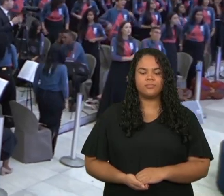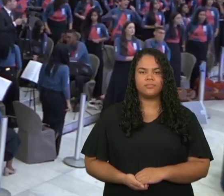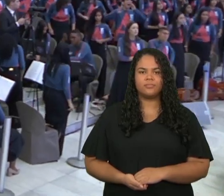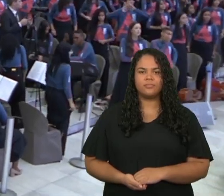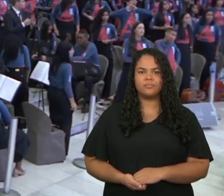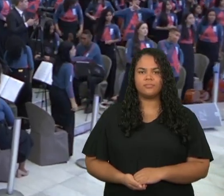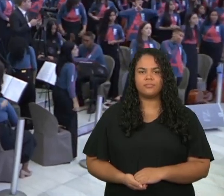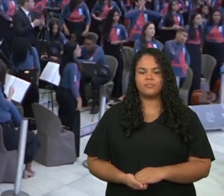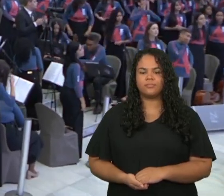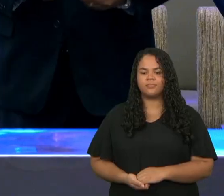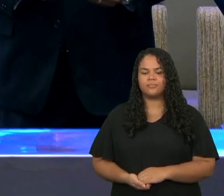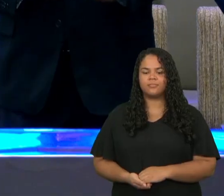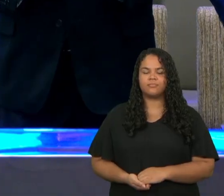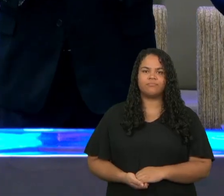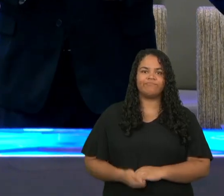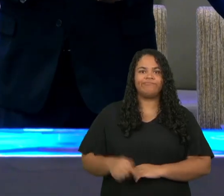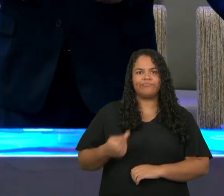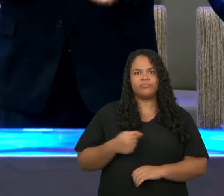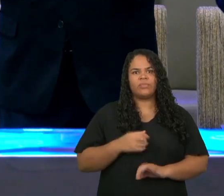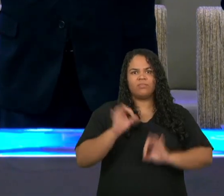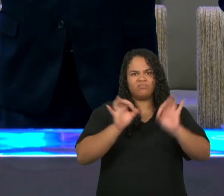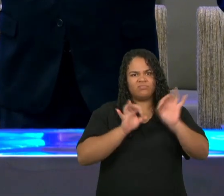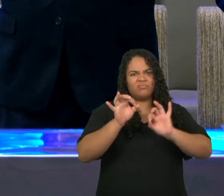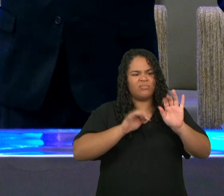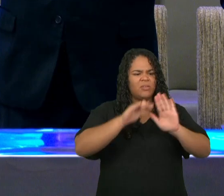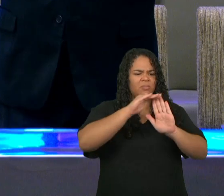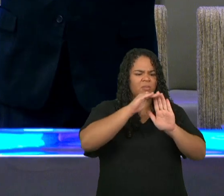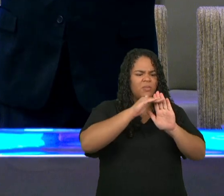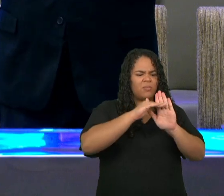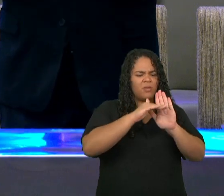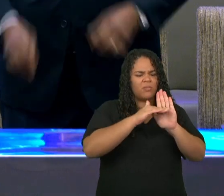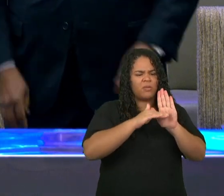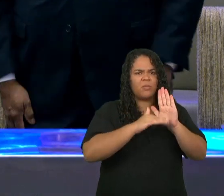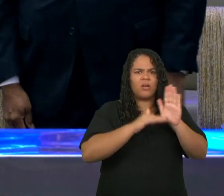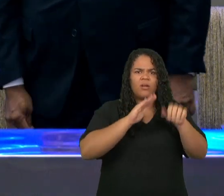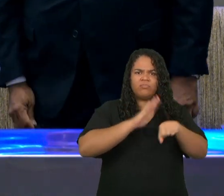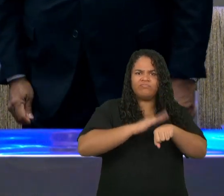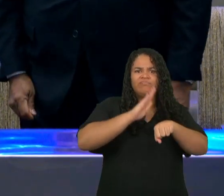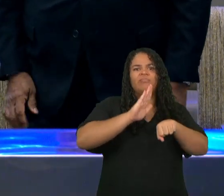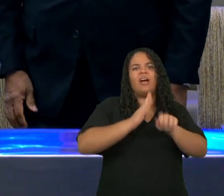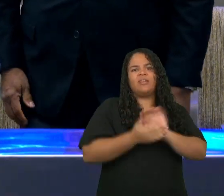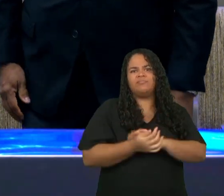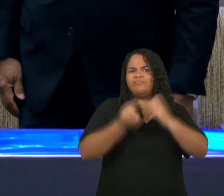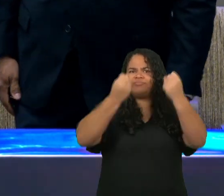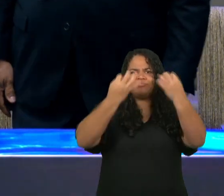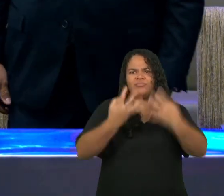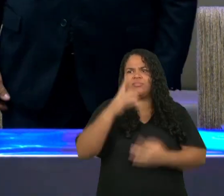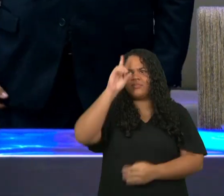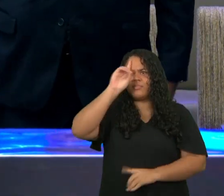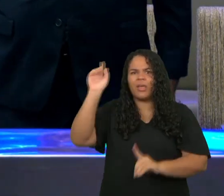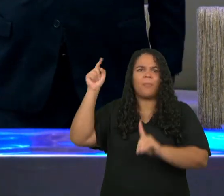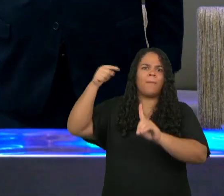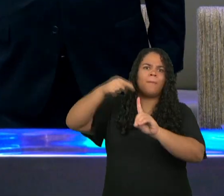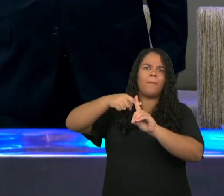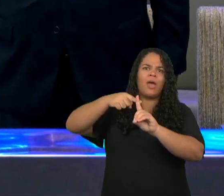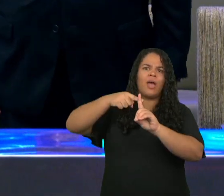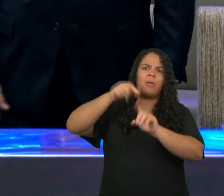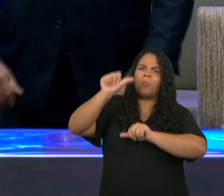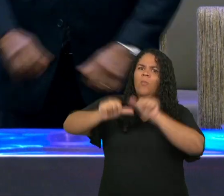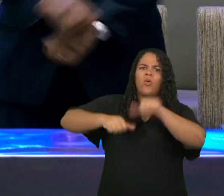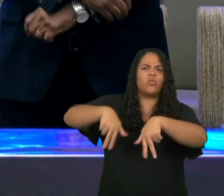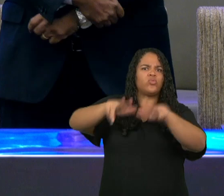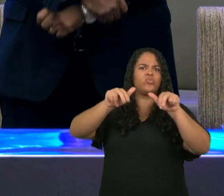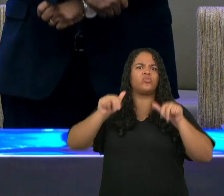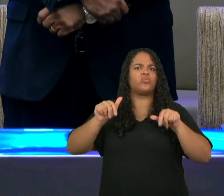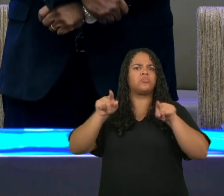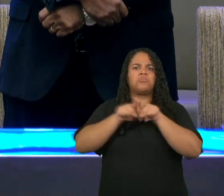Eu tinha muito mais para dizer a vocês, que o propósito de Deus é imutável, é um mistério. Mas